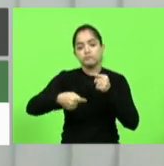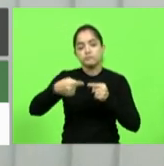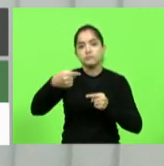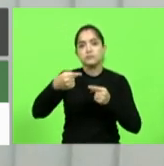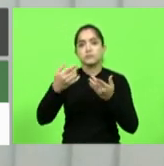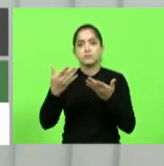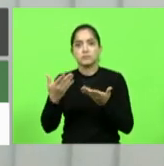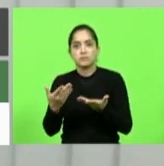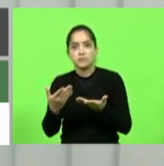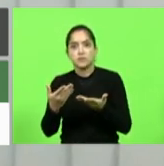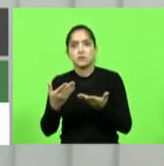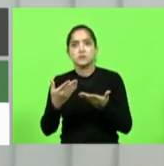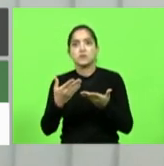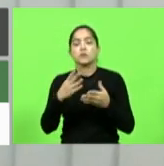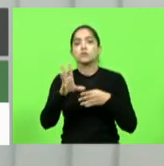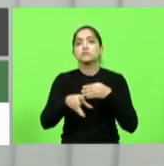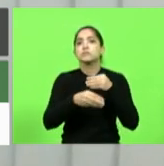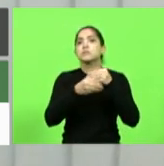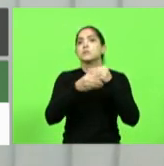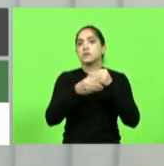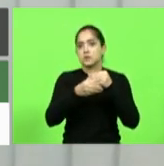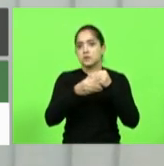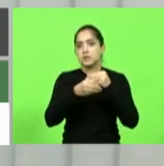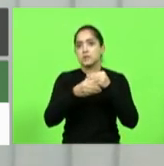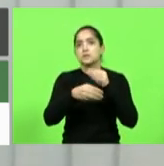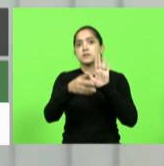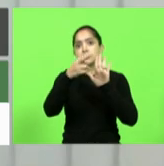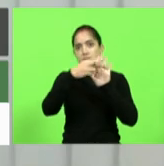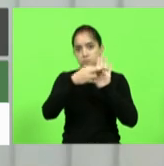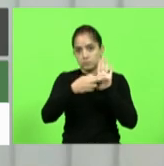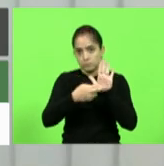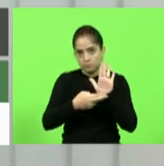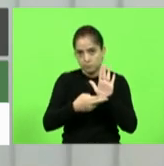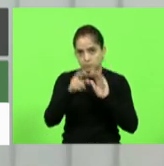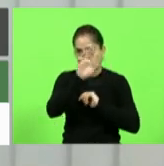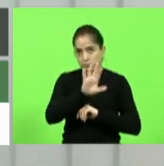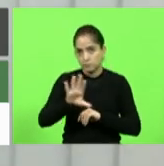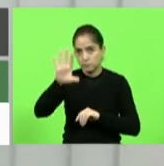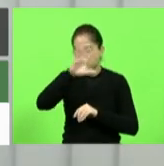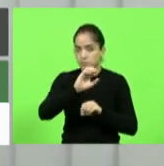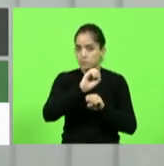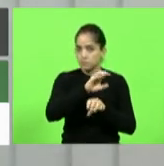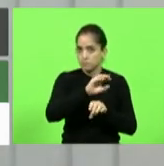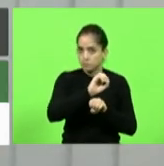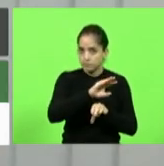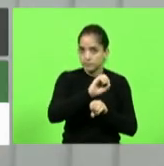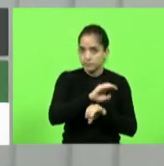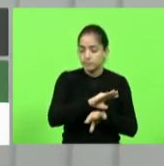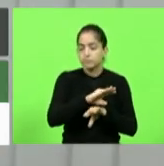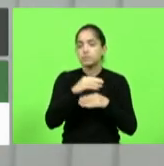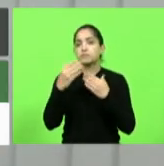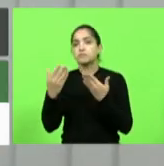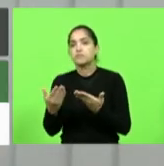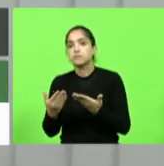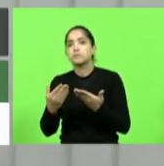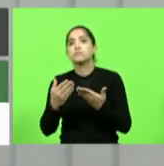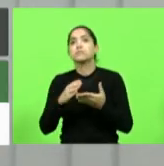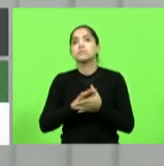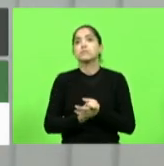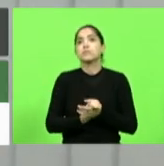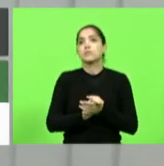a implementação das diretrizes nacionais de educação por meio dos currículos